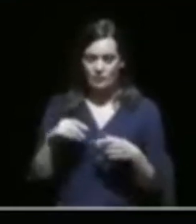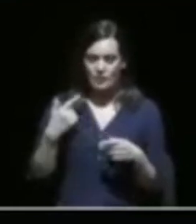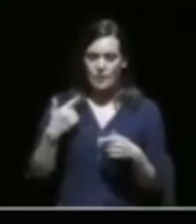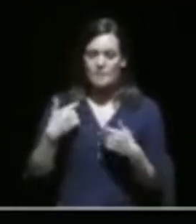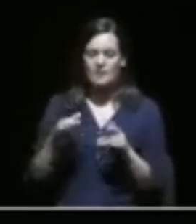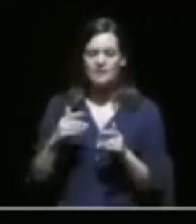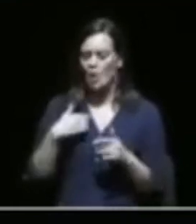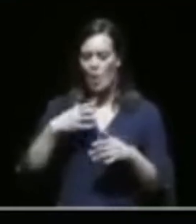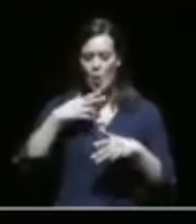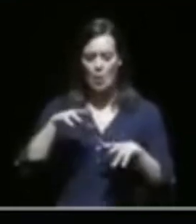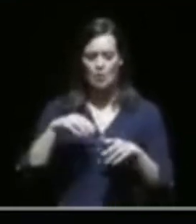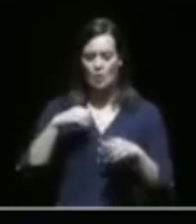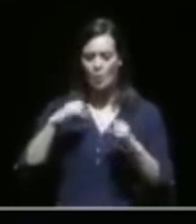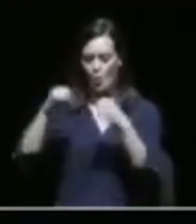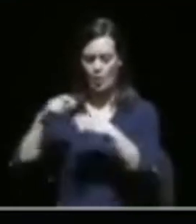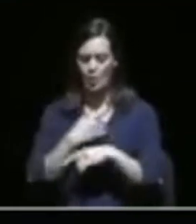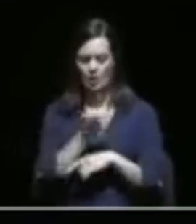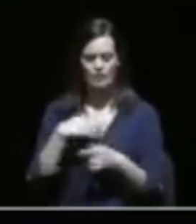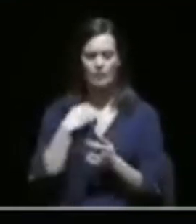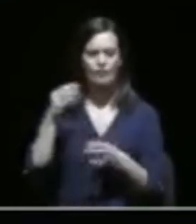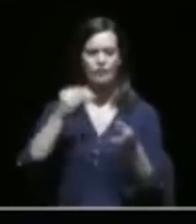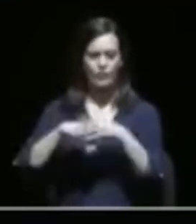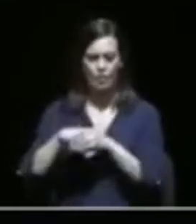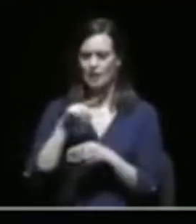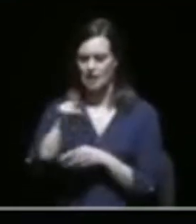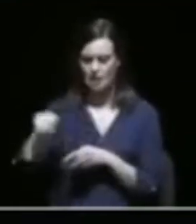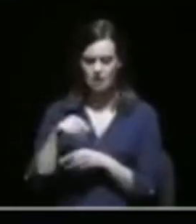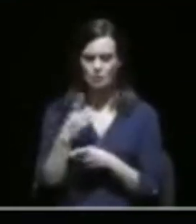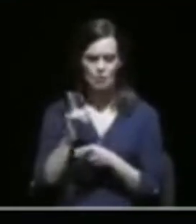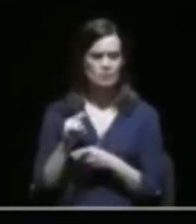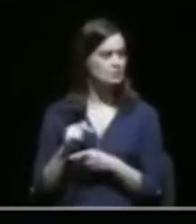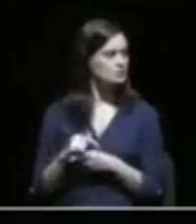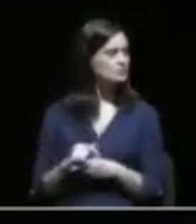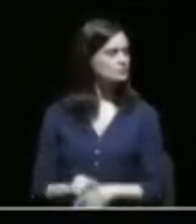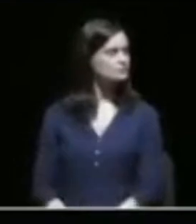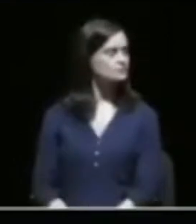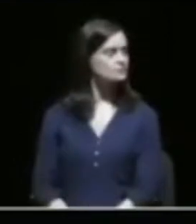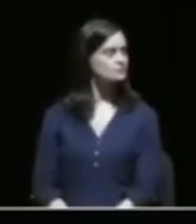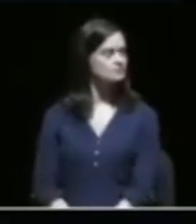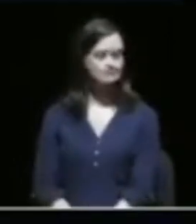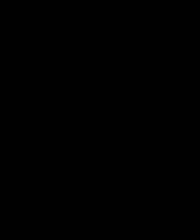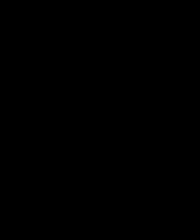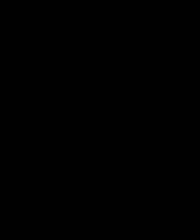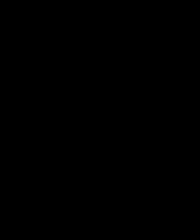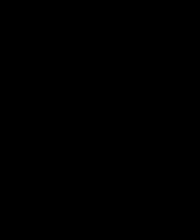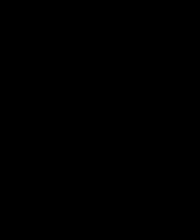Mas eu não comungo dessa ideia e não é com o meu voto querer compactuar com branqueamentos históricos. Disse-se.